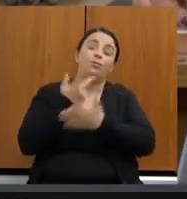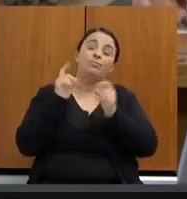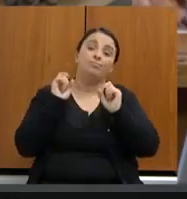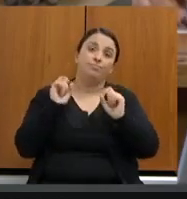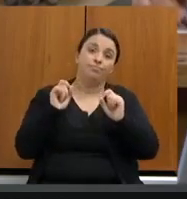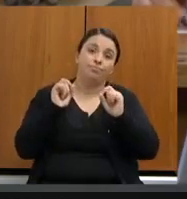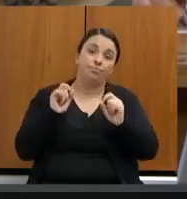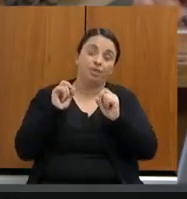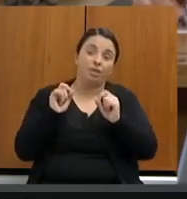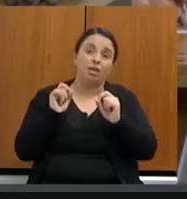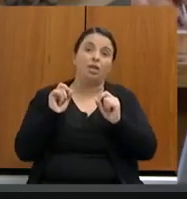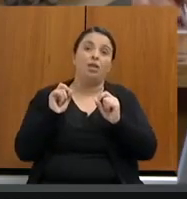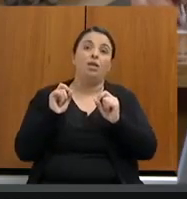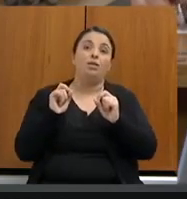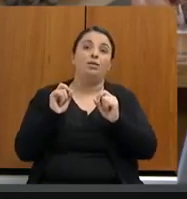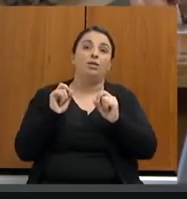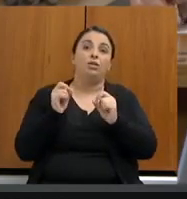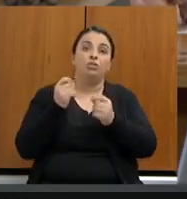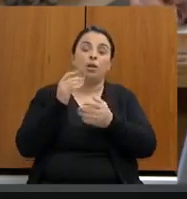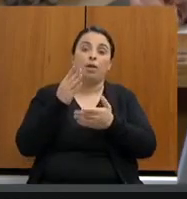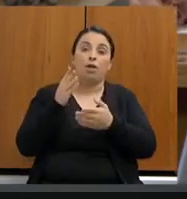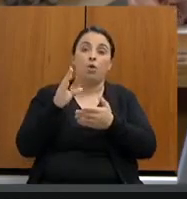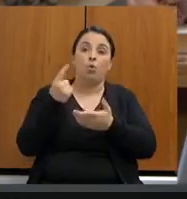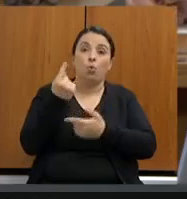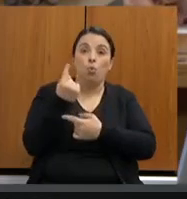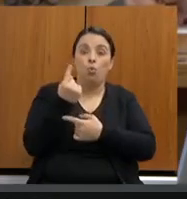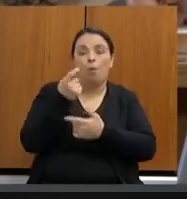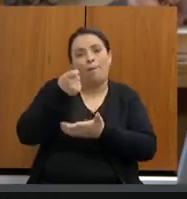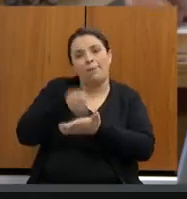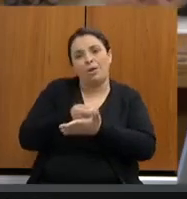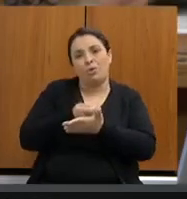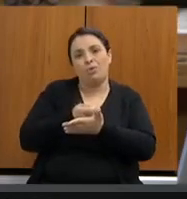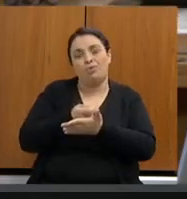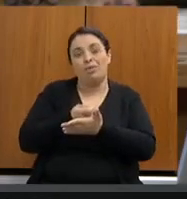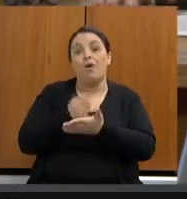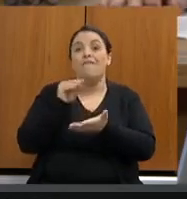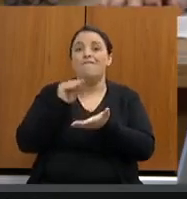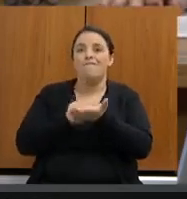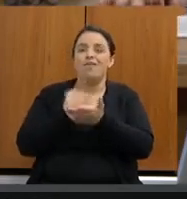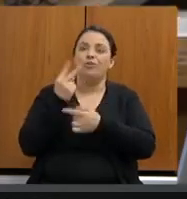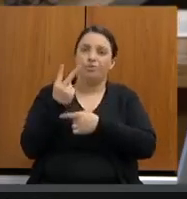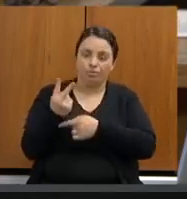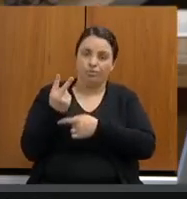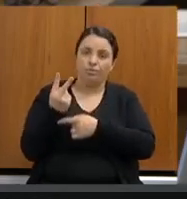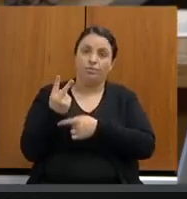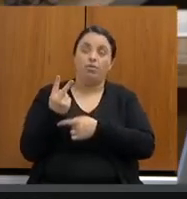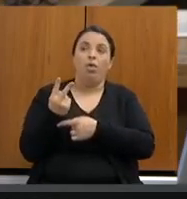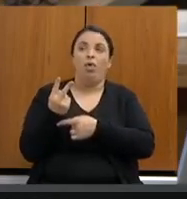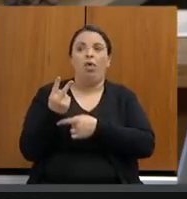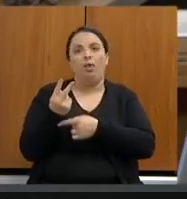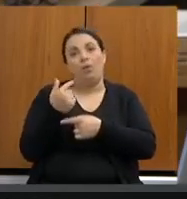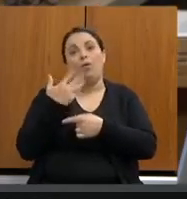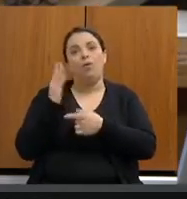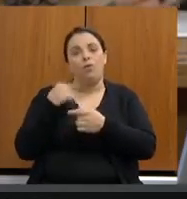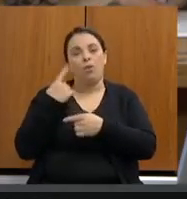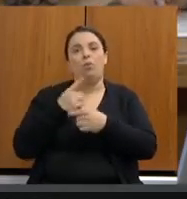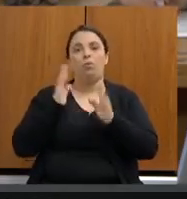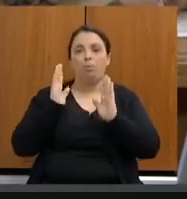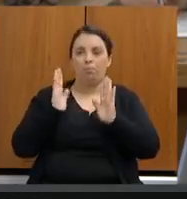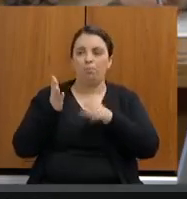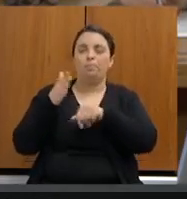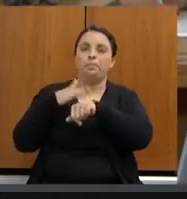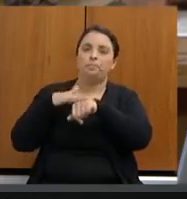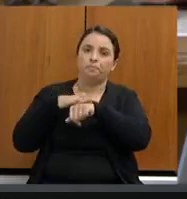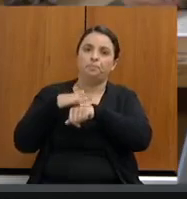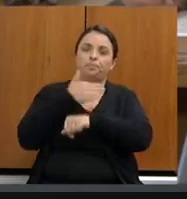nós recebemos apenas uma Então realmente Nós Temos conversado né com o governo Temos conversado com a identidade